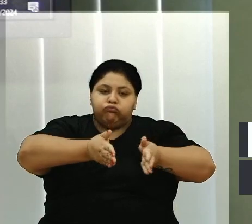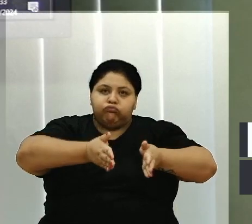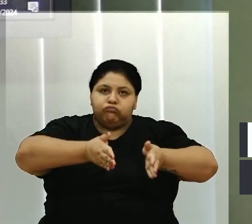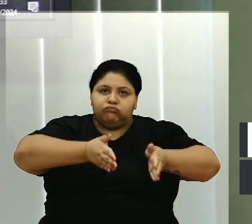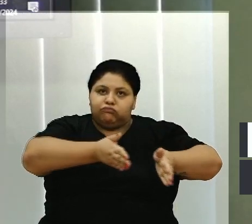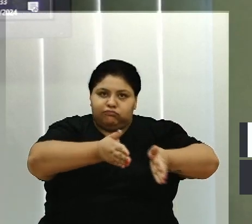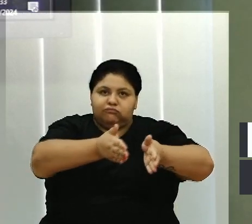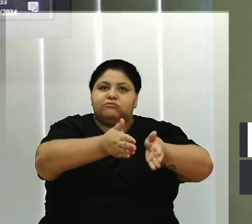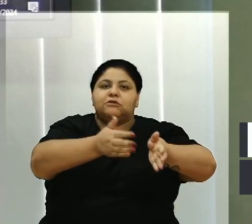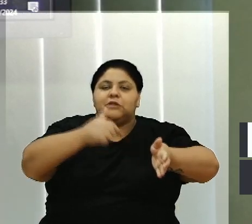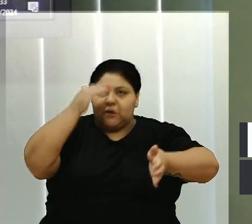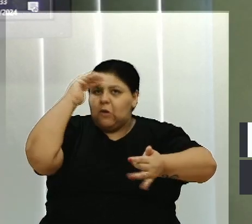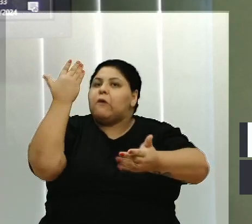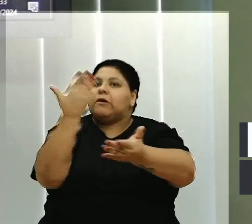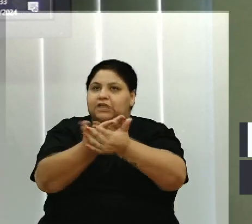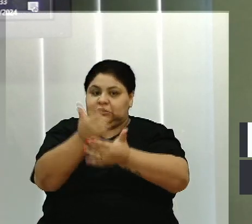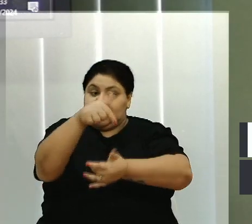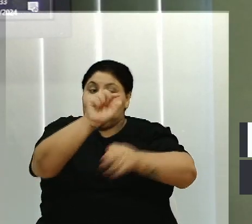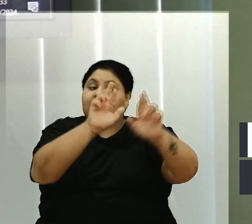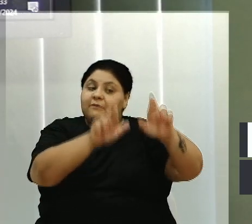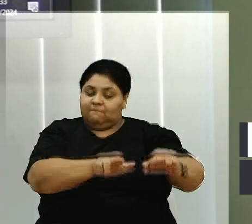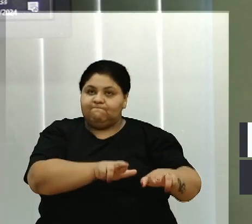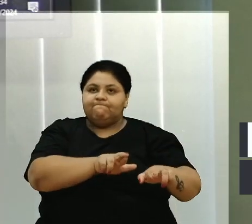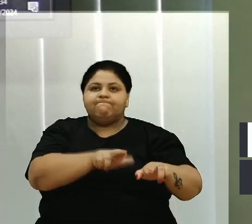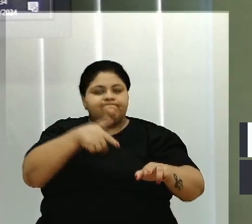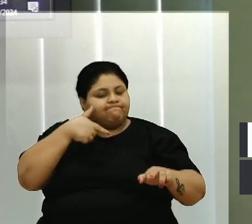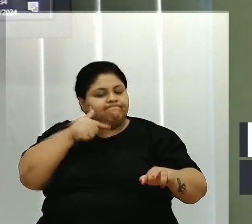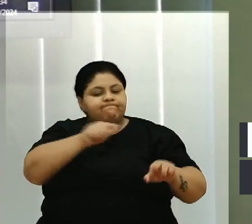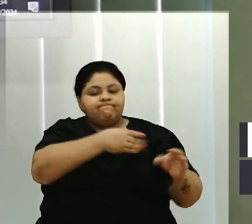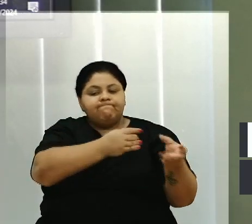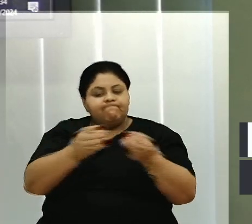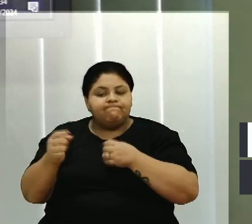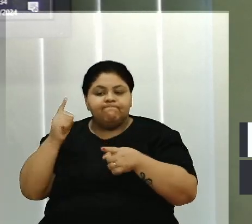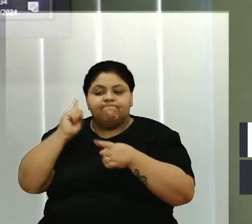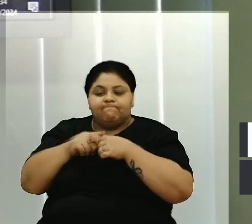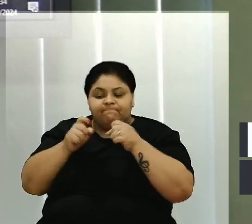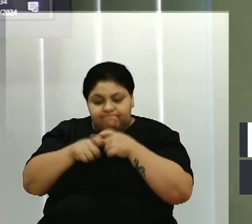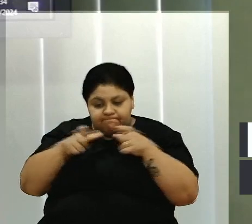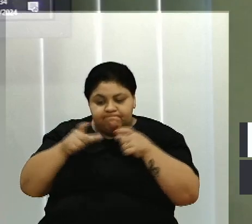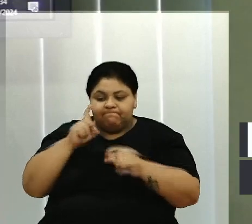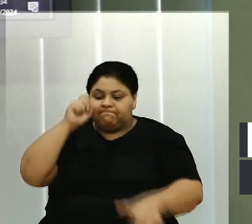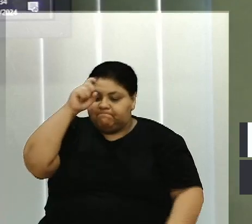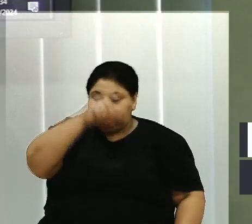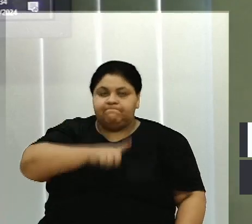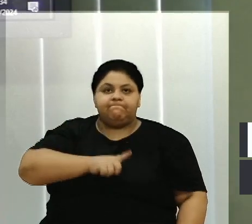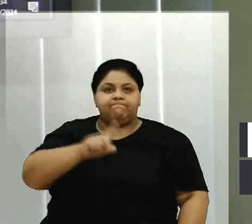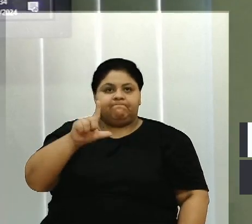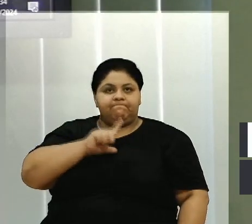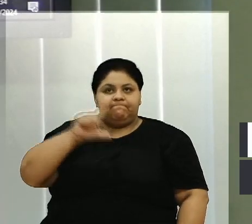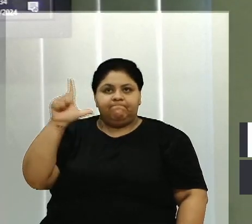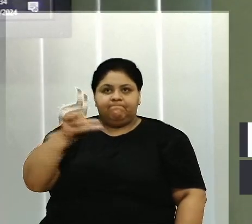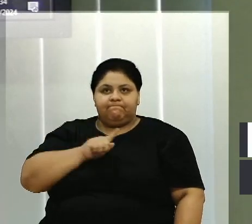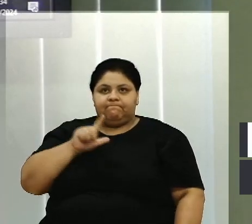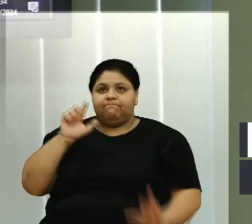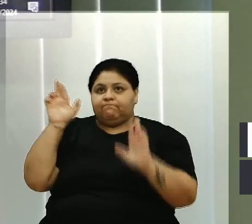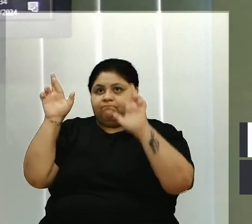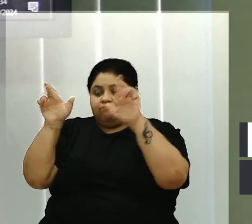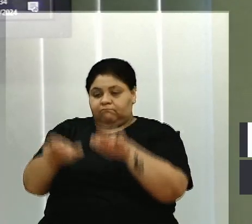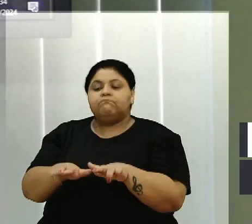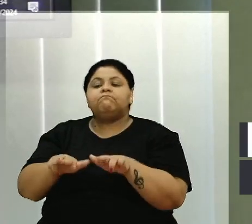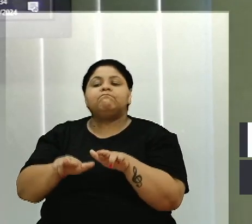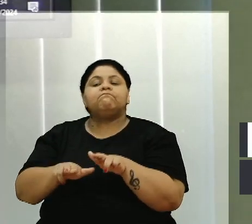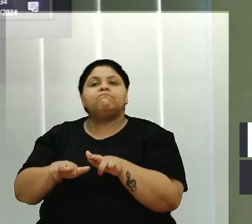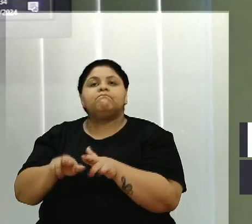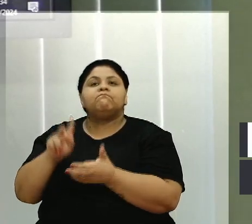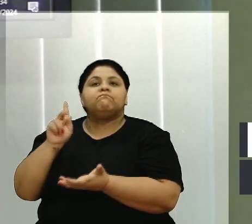certeza absoluta que aquela região ganhará muito, porque a maior dificuldade que existe naquela região